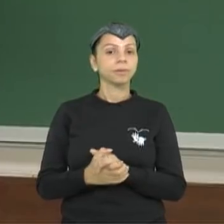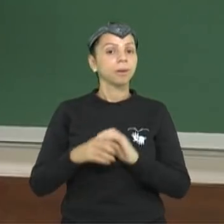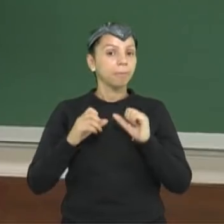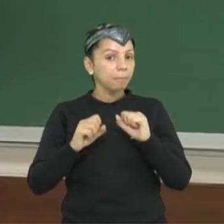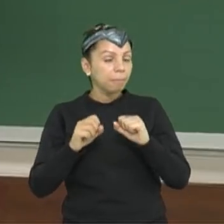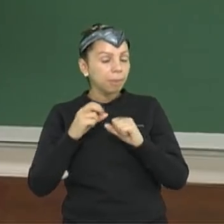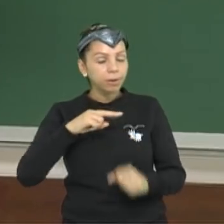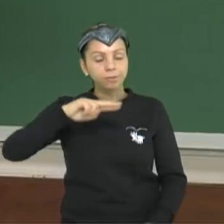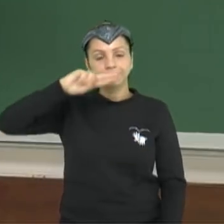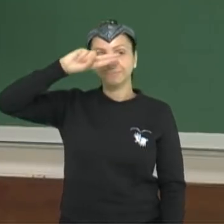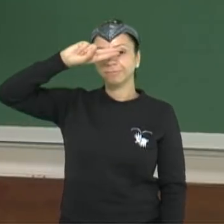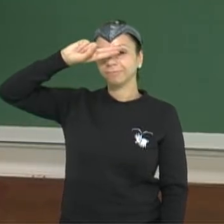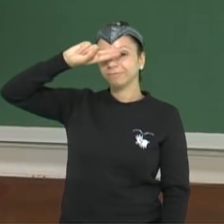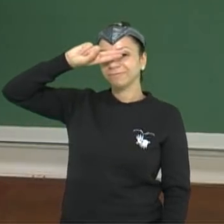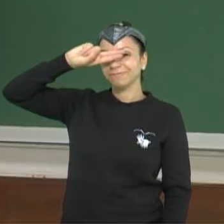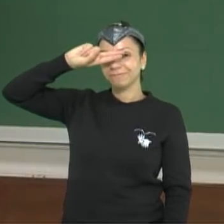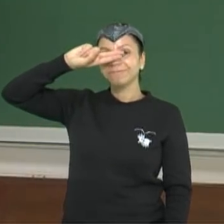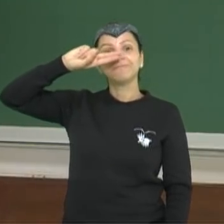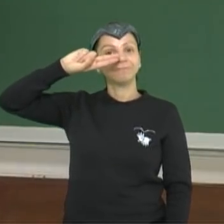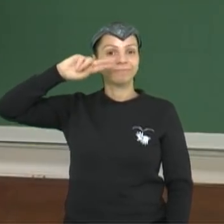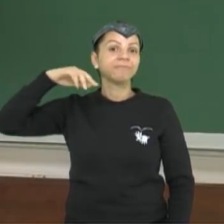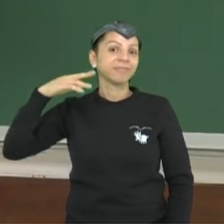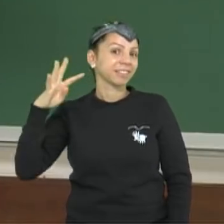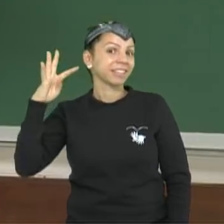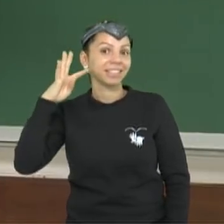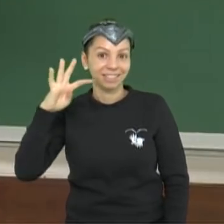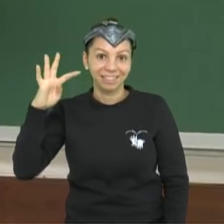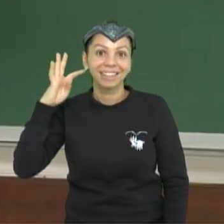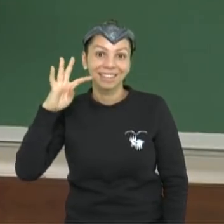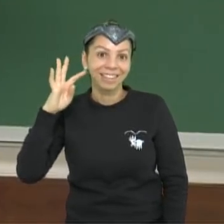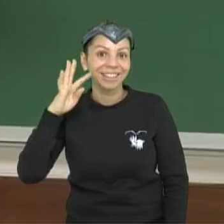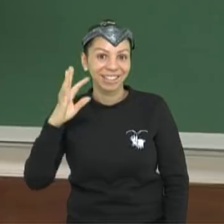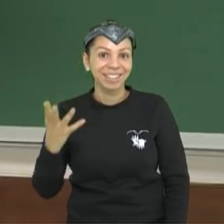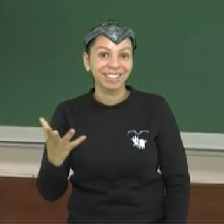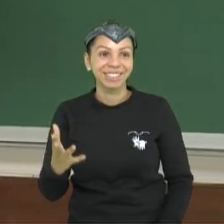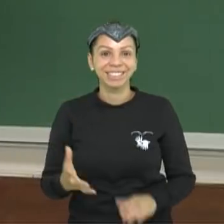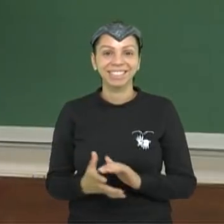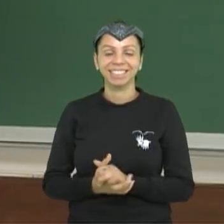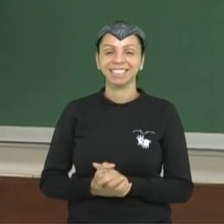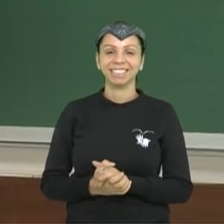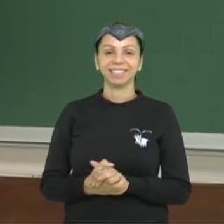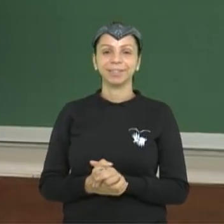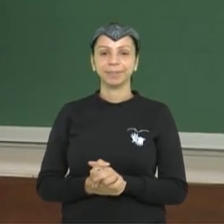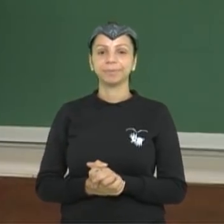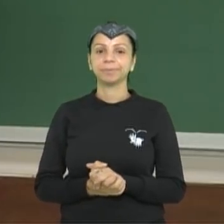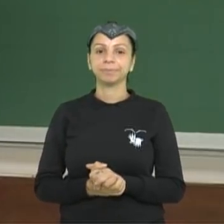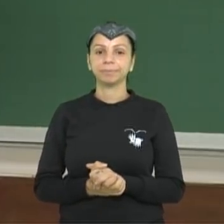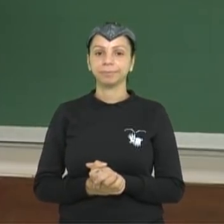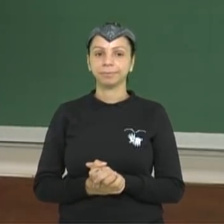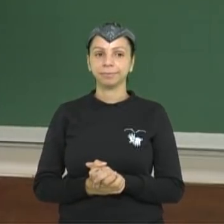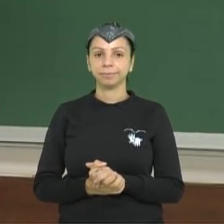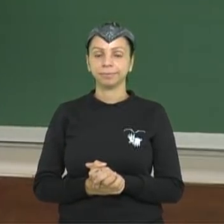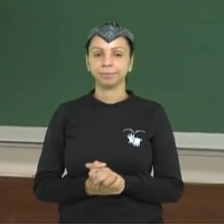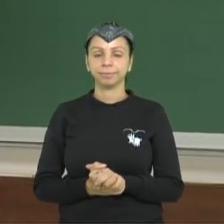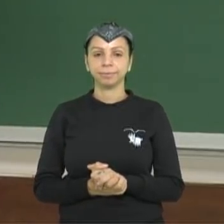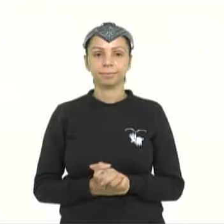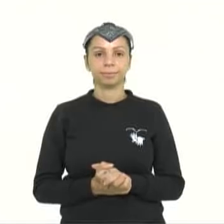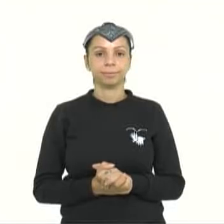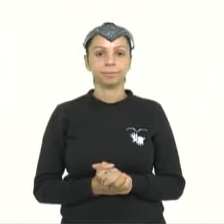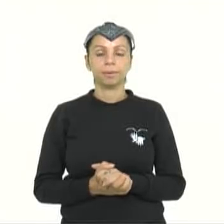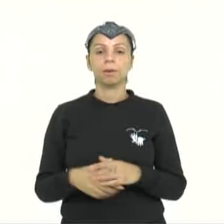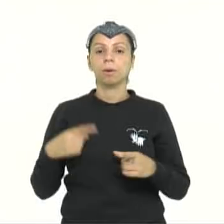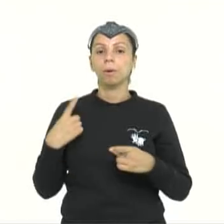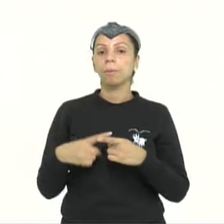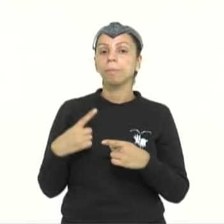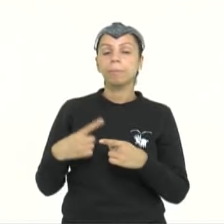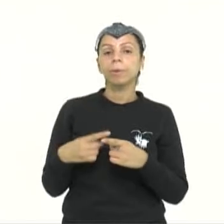ficar invisível. Legal esse superpoder, né? Bom, por que uma das meninas